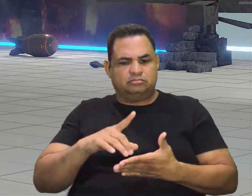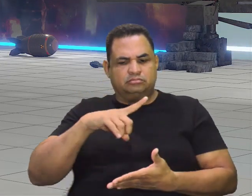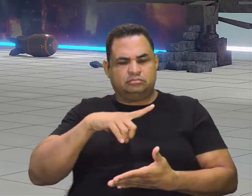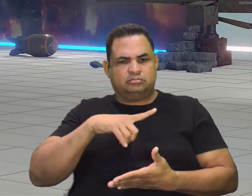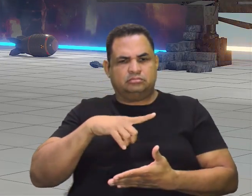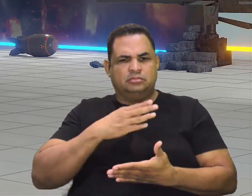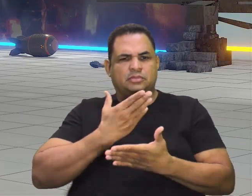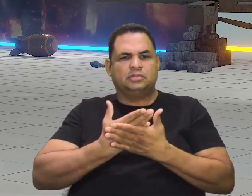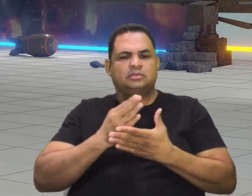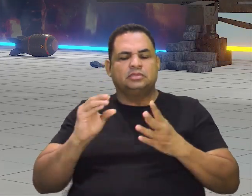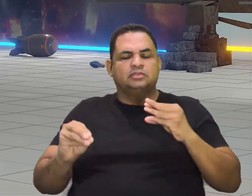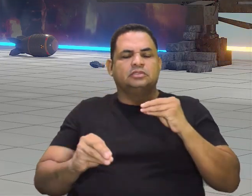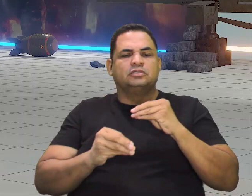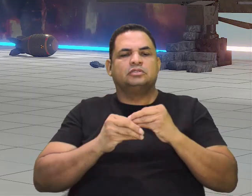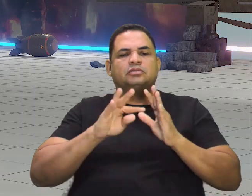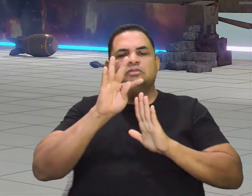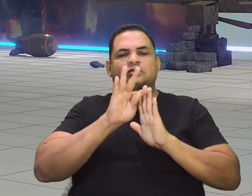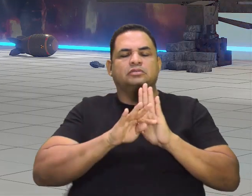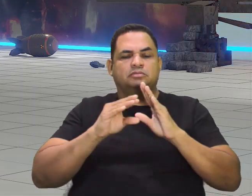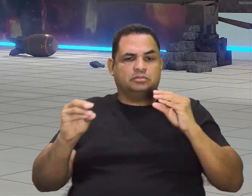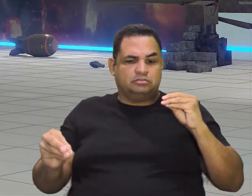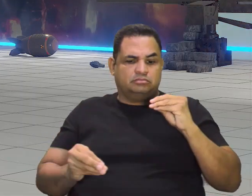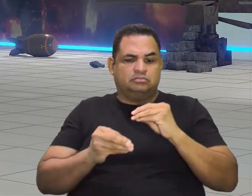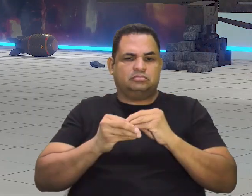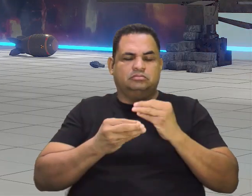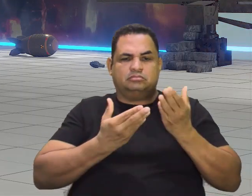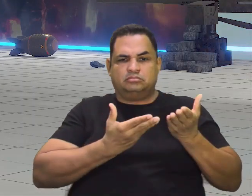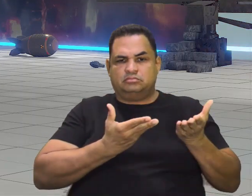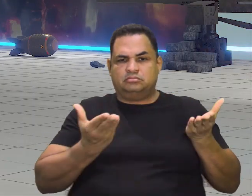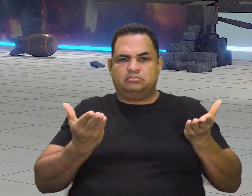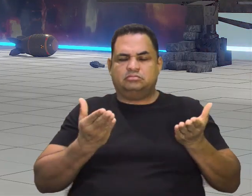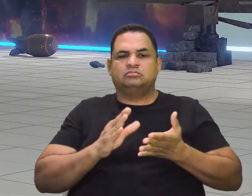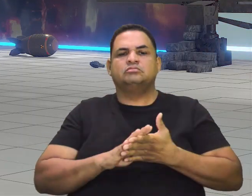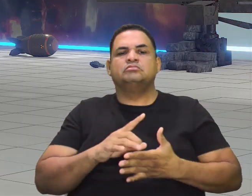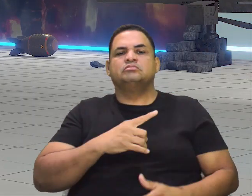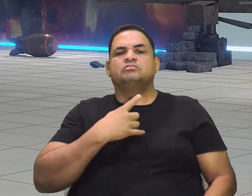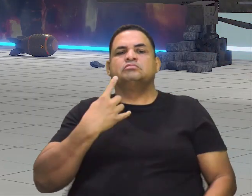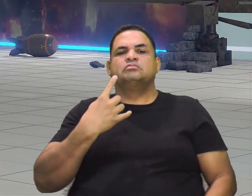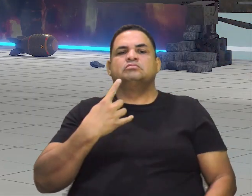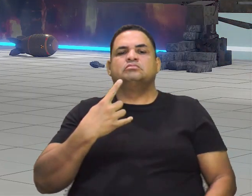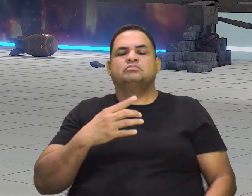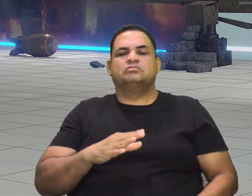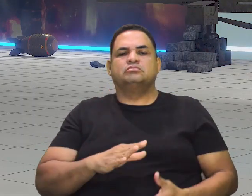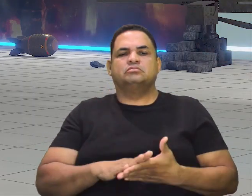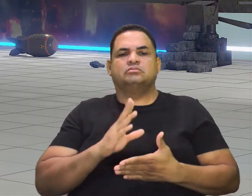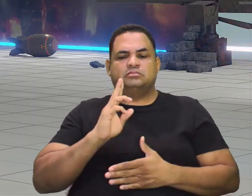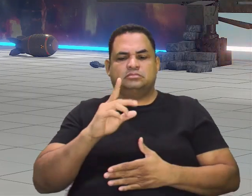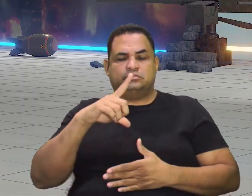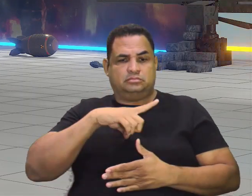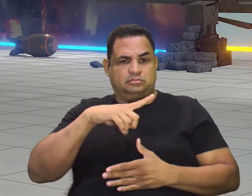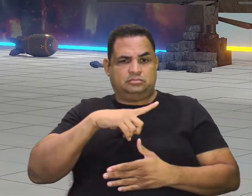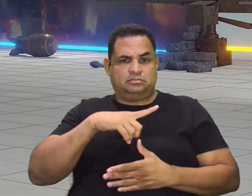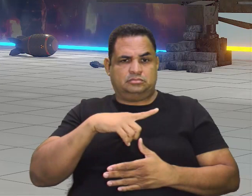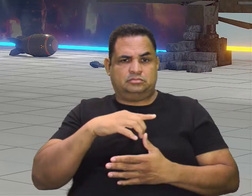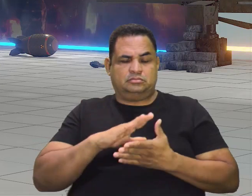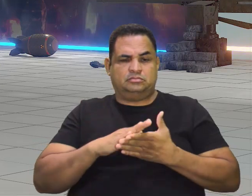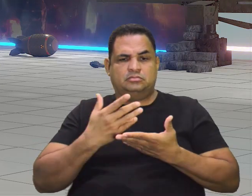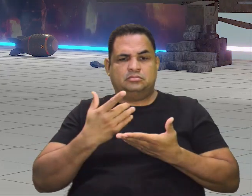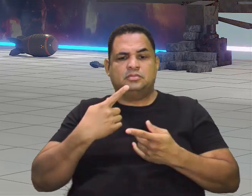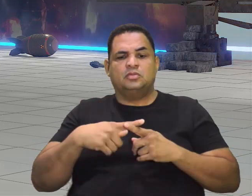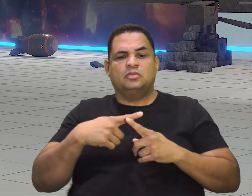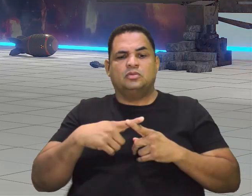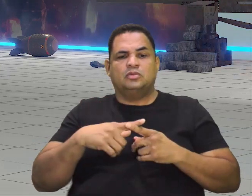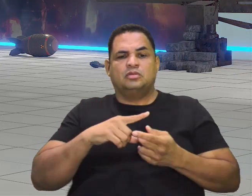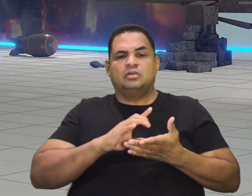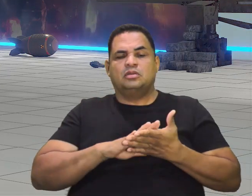eu coloquei um texto complementar para vocês. Em toda aula nós teremos um texto complementar. Até porque a nossa carga horária